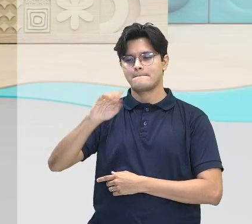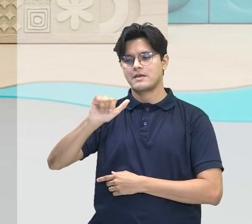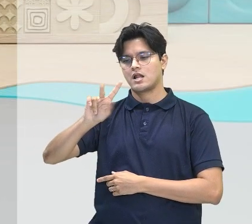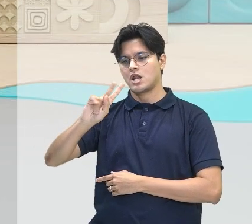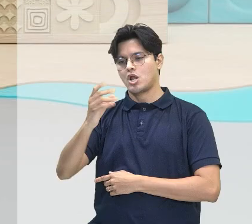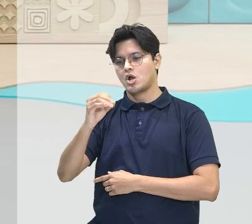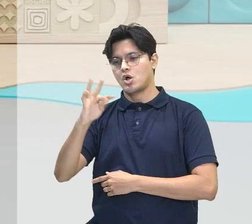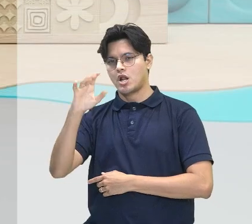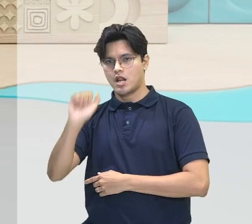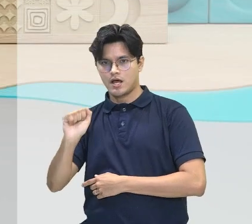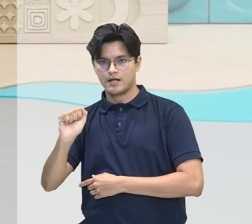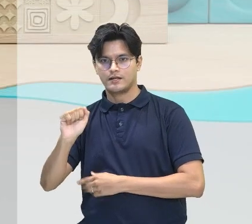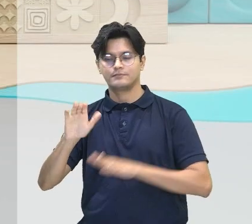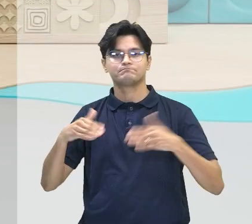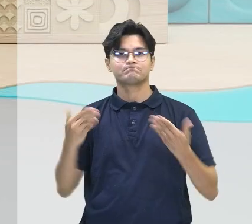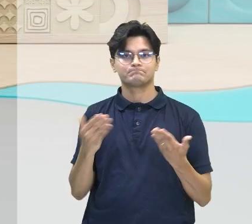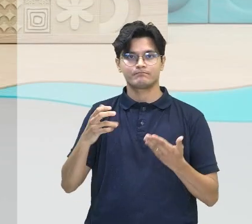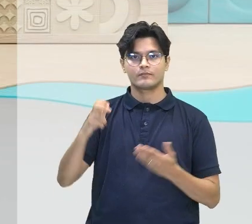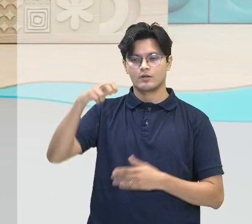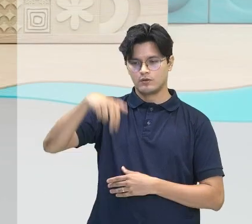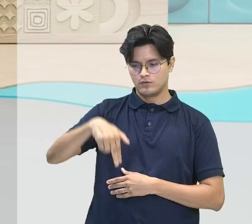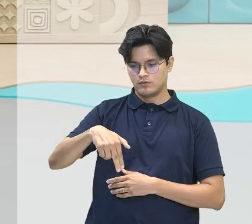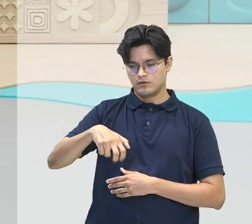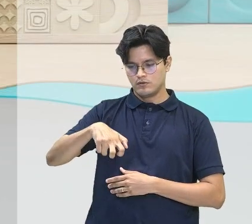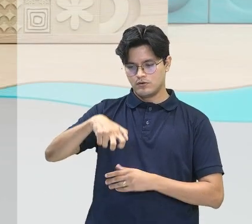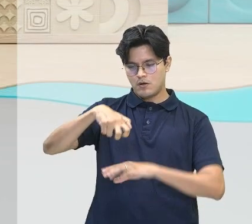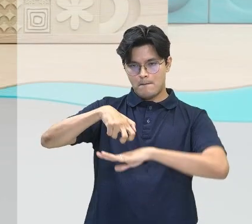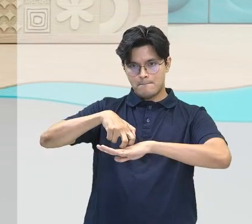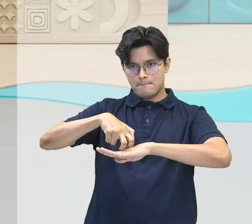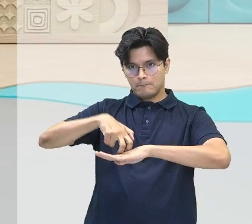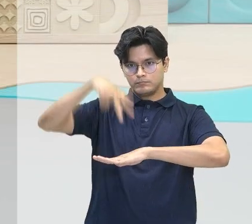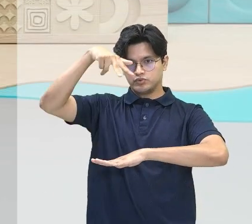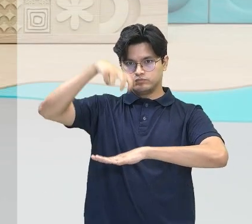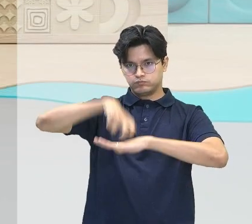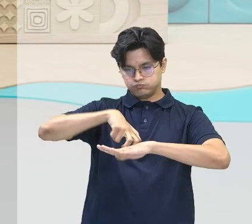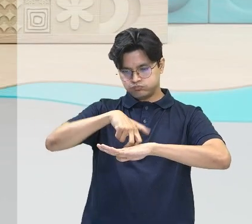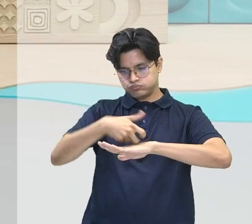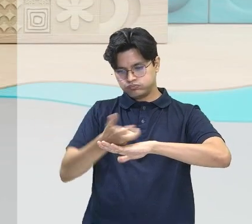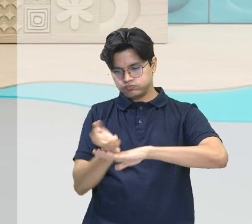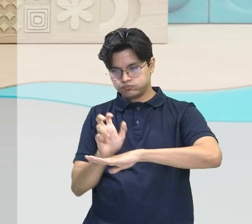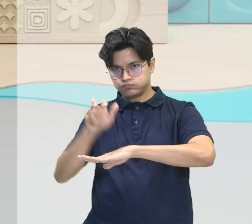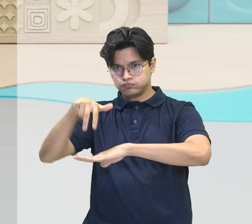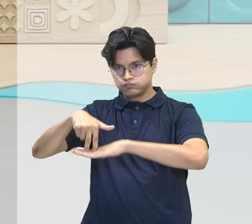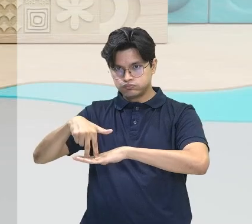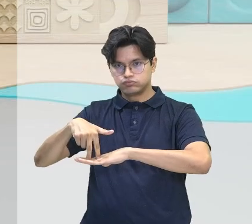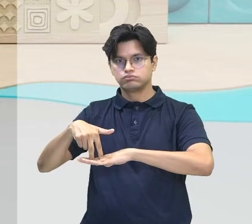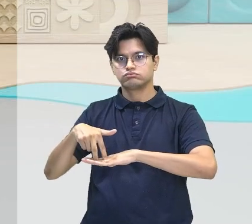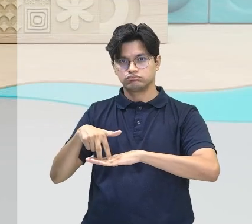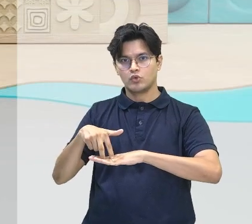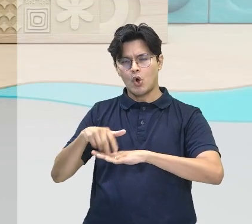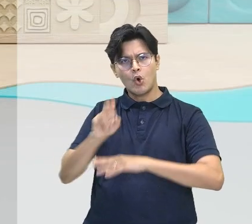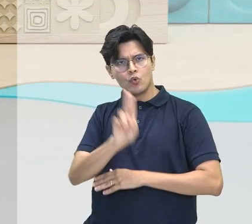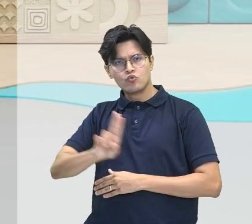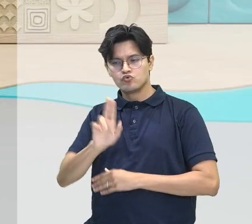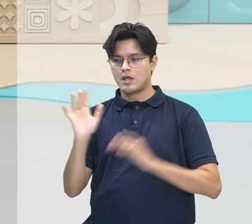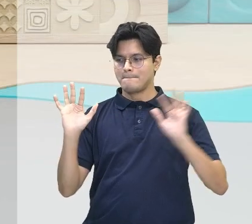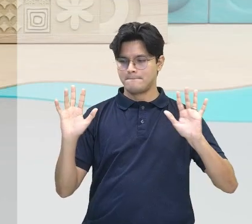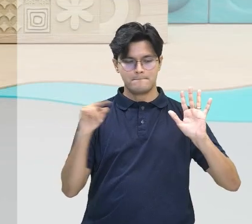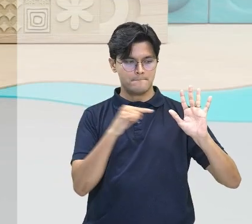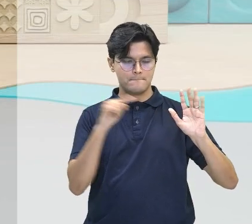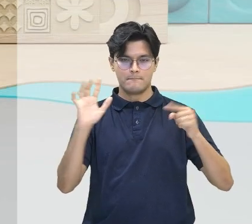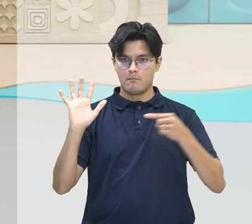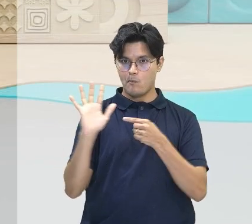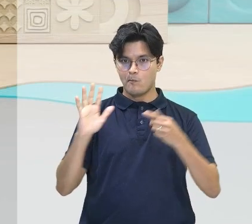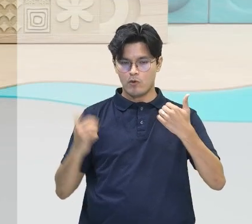cai, nessa queda ele dá a cambalhota, então se apoia com as mãos justamente para diminuir o impacto da queda. Temos também o